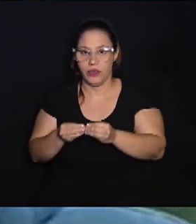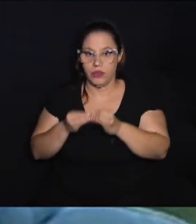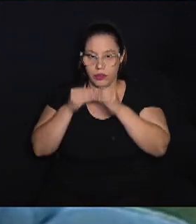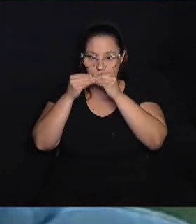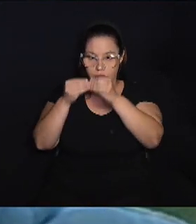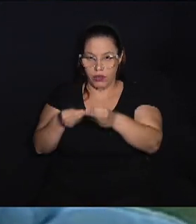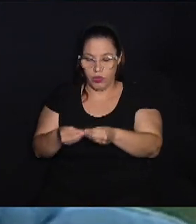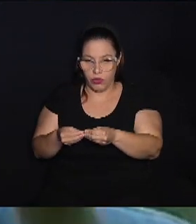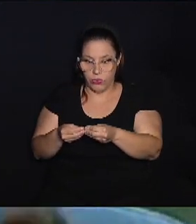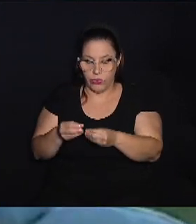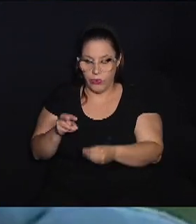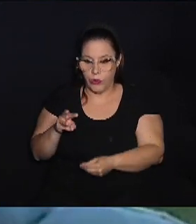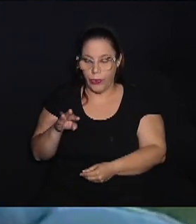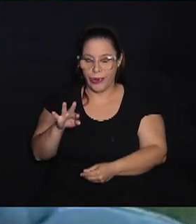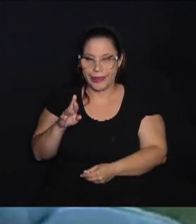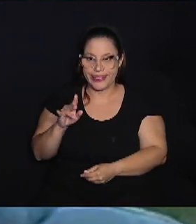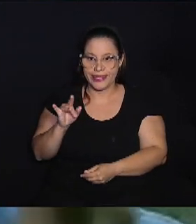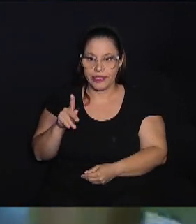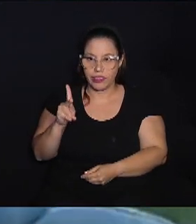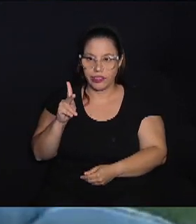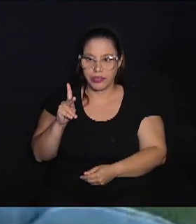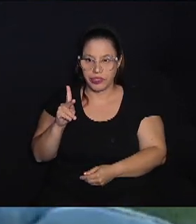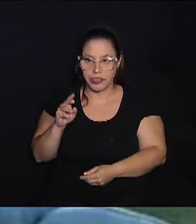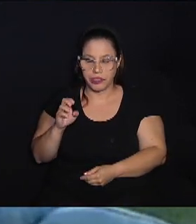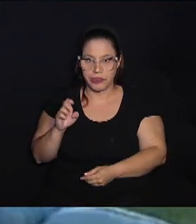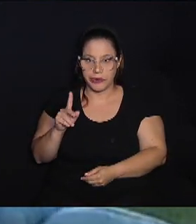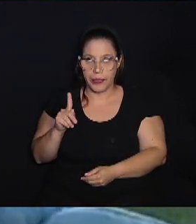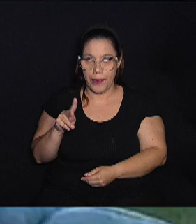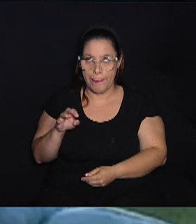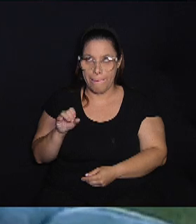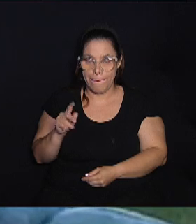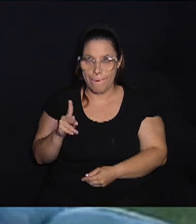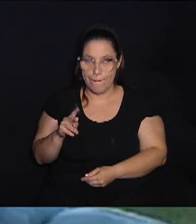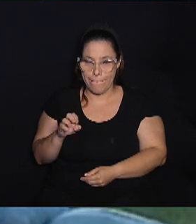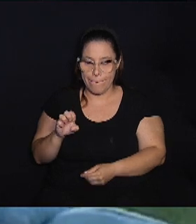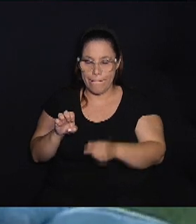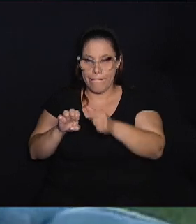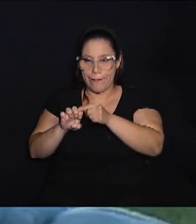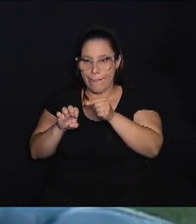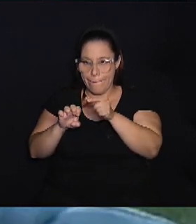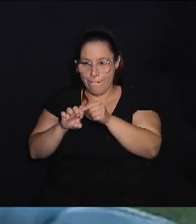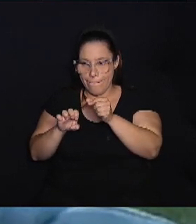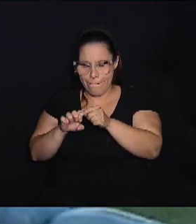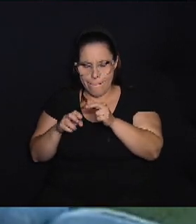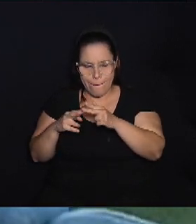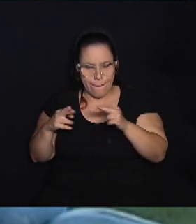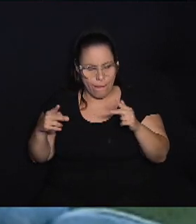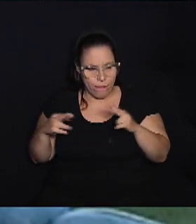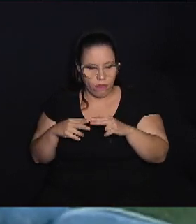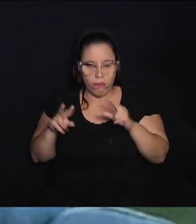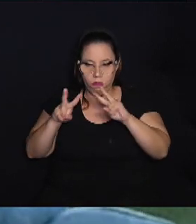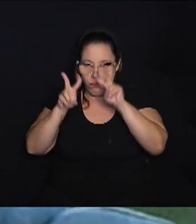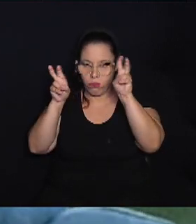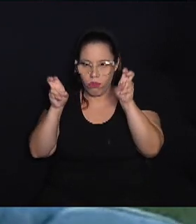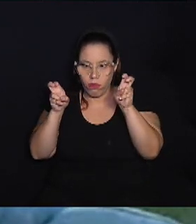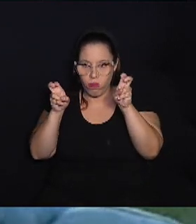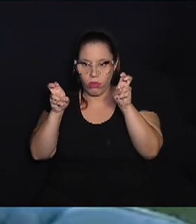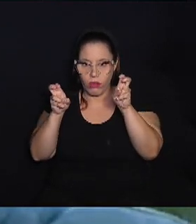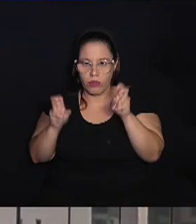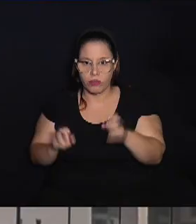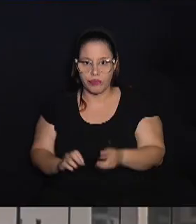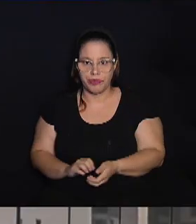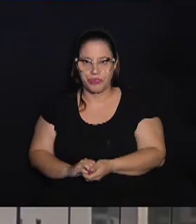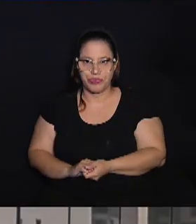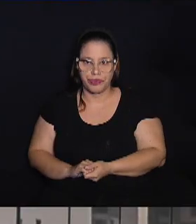e workshops de empreendedorismo, vão dos mais diversos temas mesmo, não fica só ligados à infraestrutura.